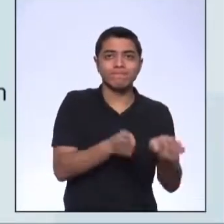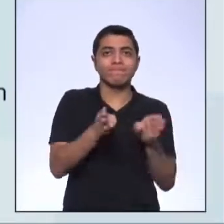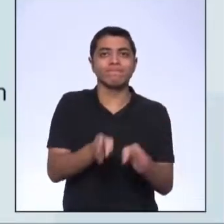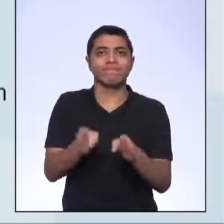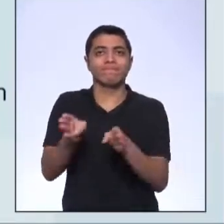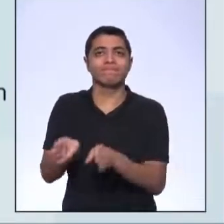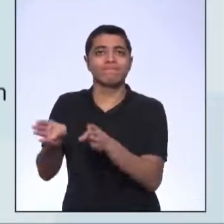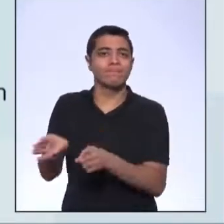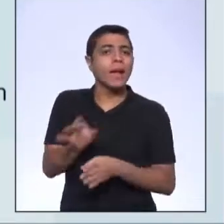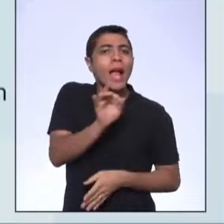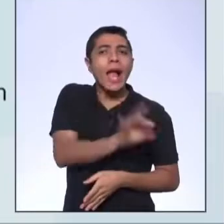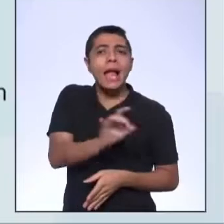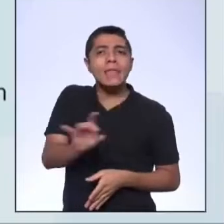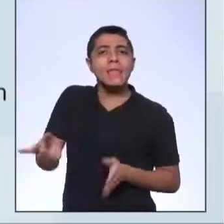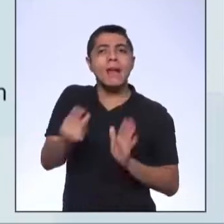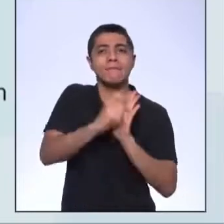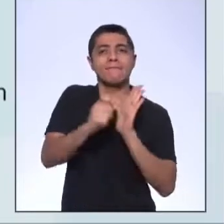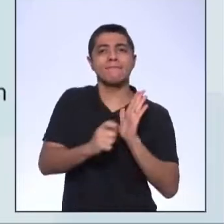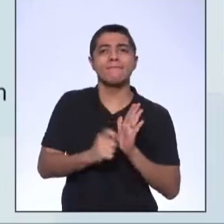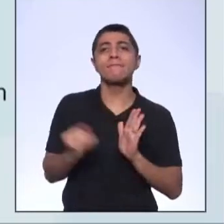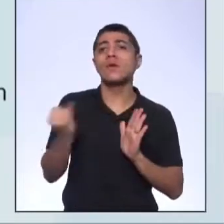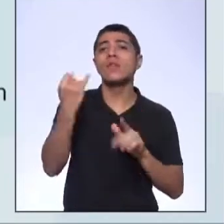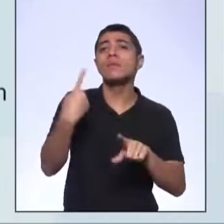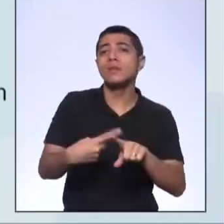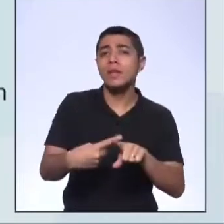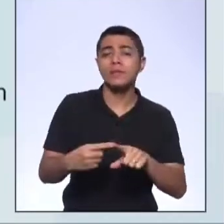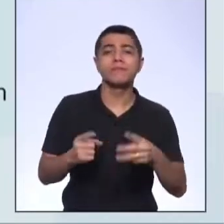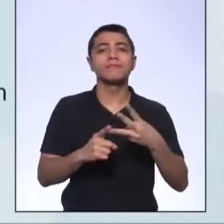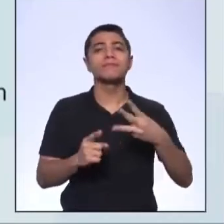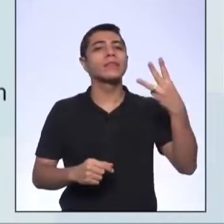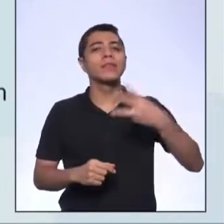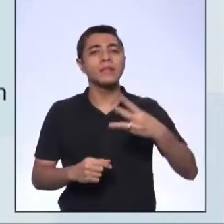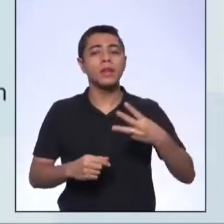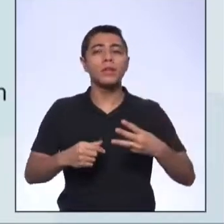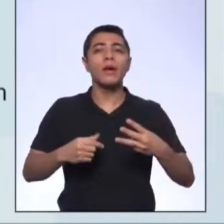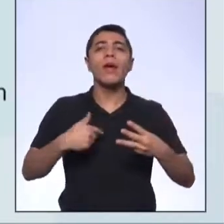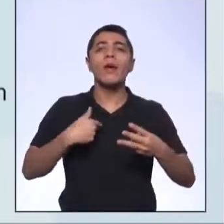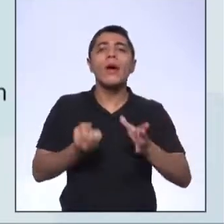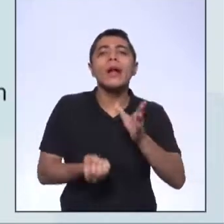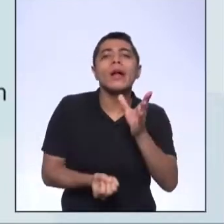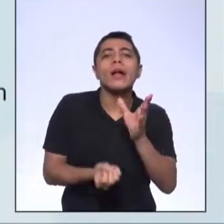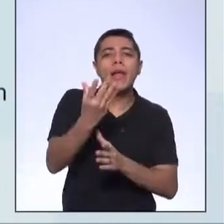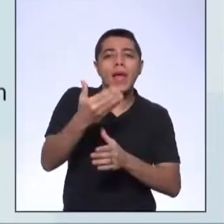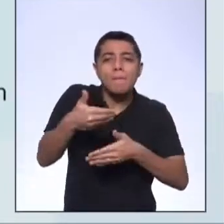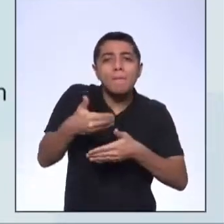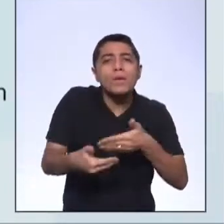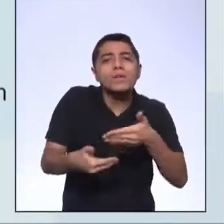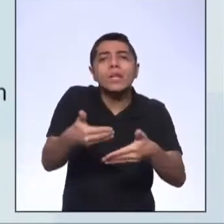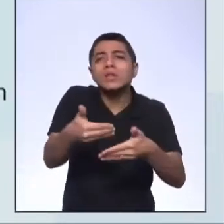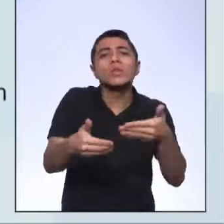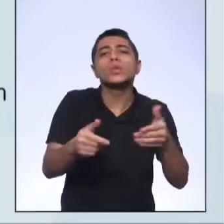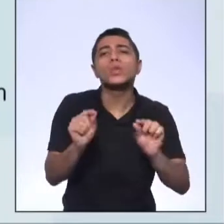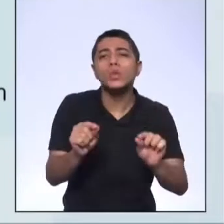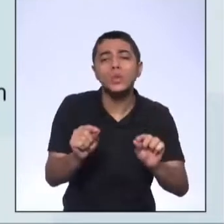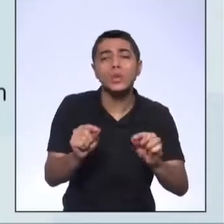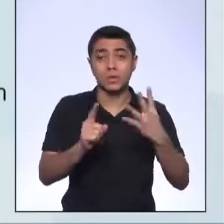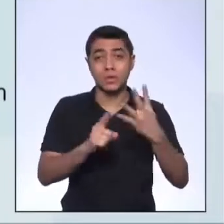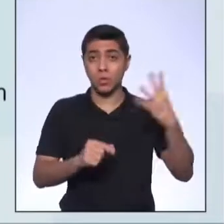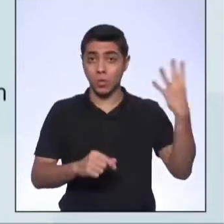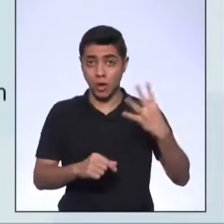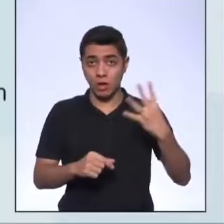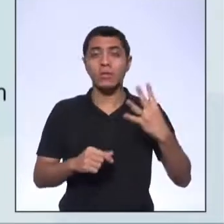o que é processo de criação e na quarta qual a importância do alinhamento da temática em relação ao público-alvo